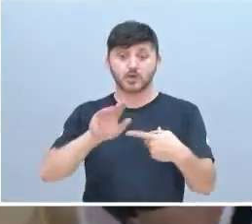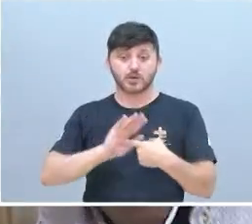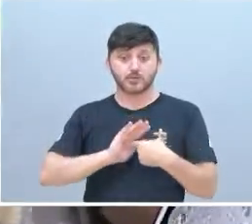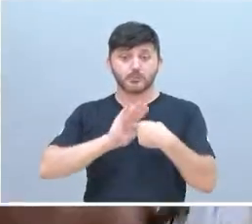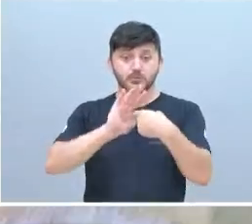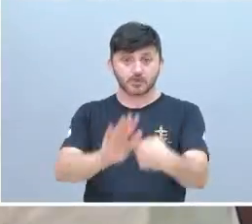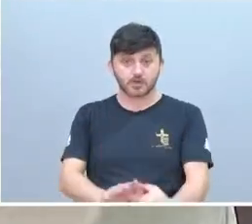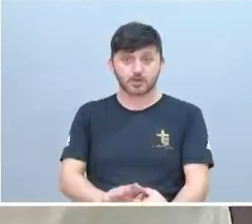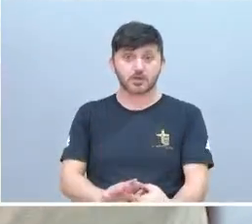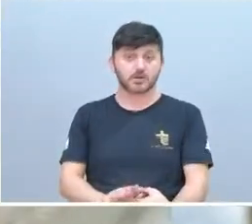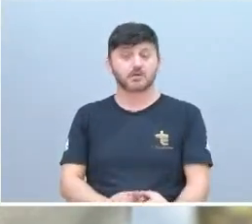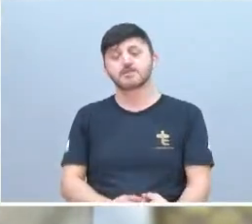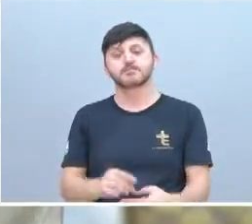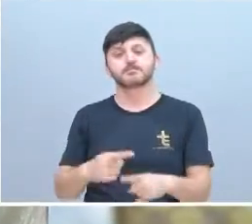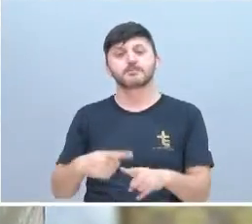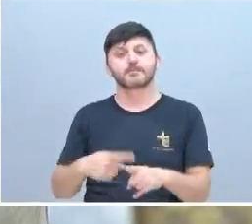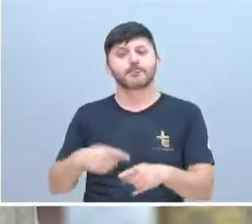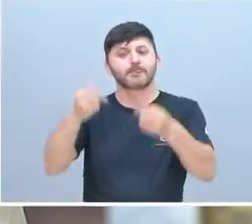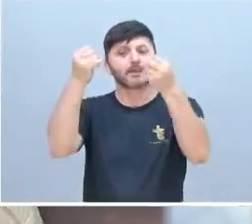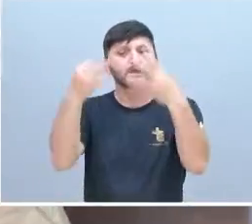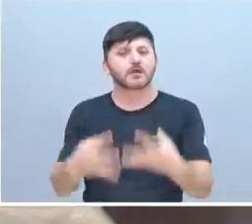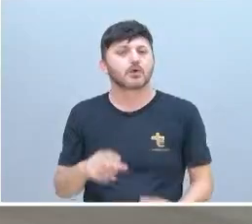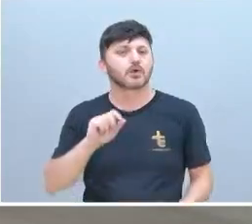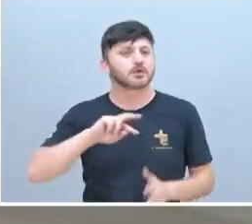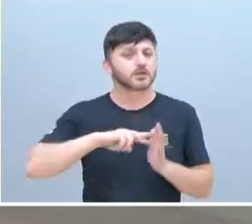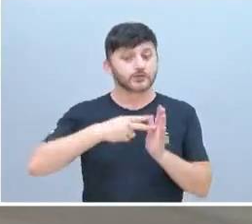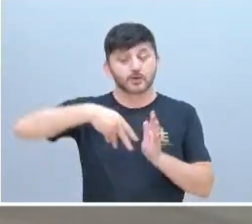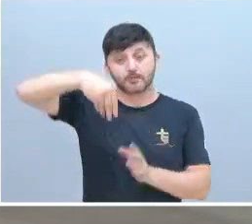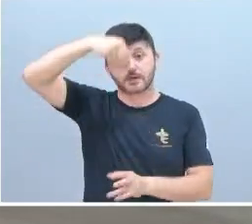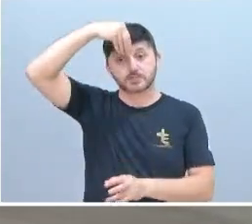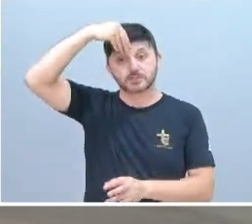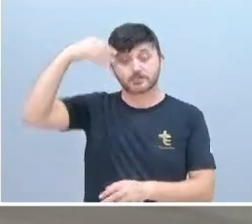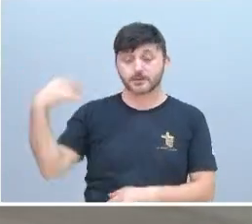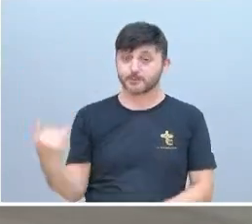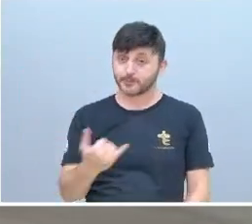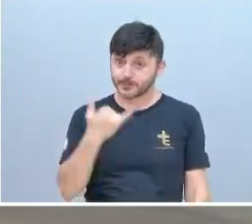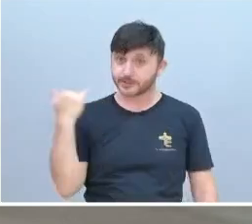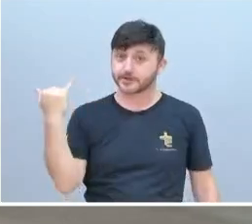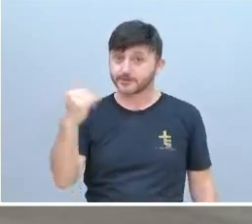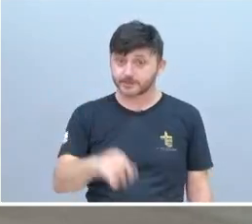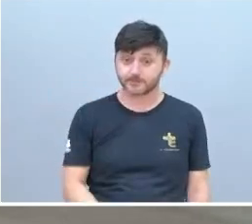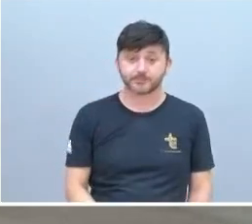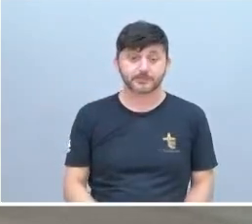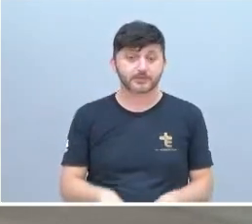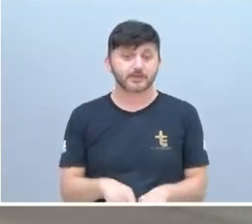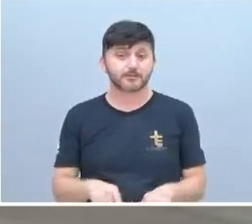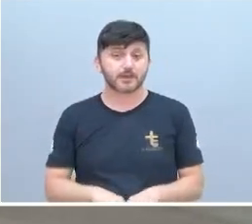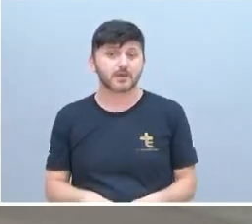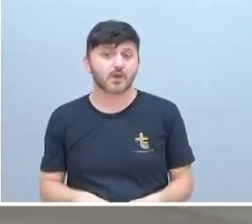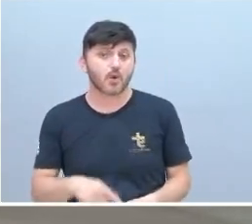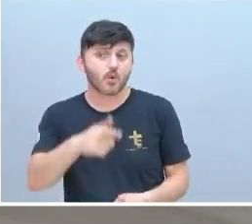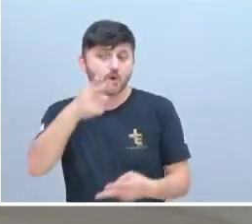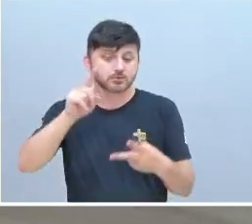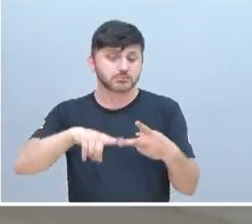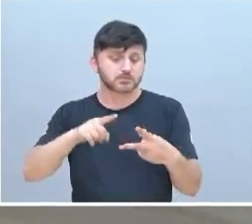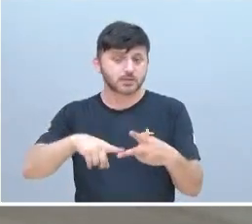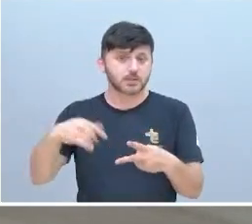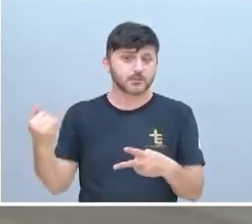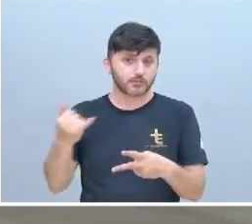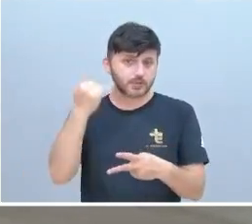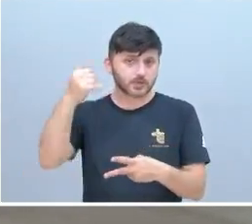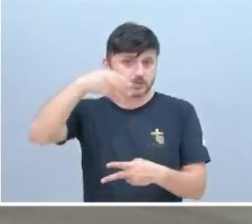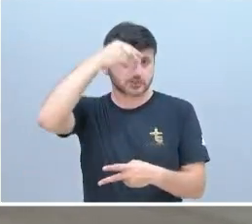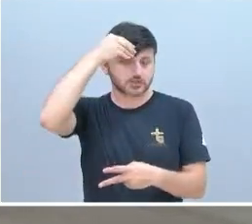iniciar esse batismo. Um outro aspecto importante sobre o batismo de Jesus, e eu já